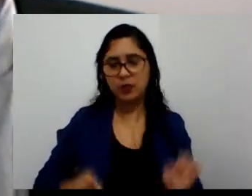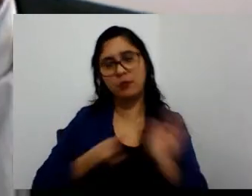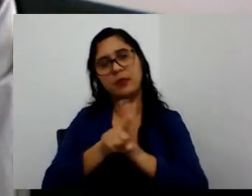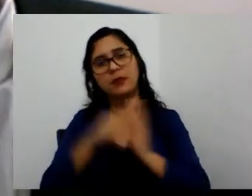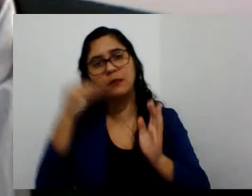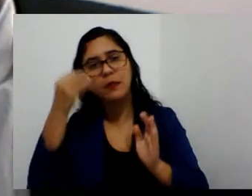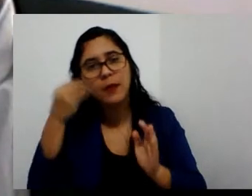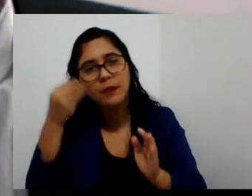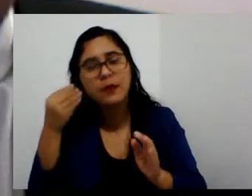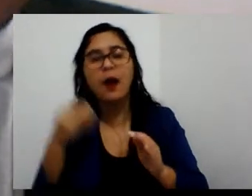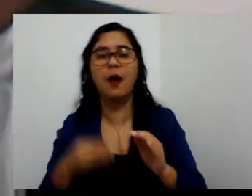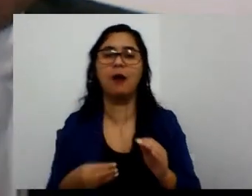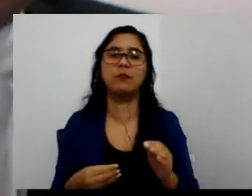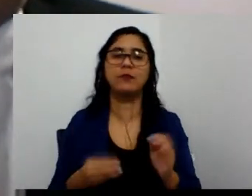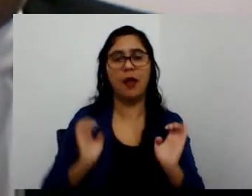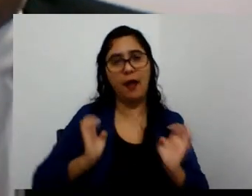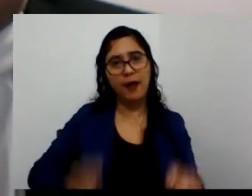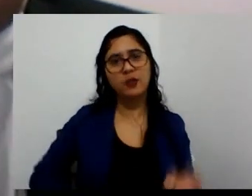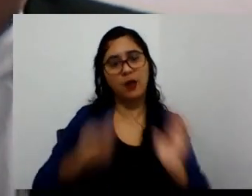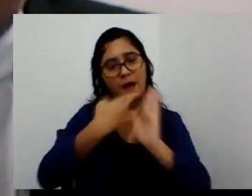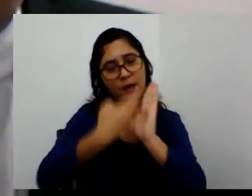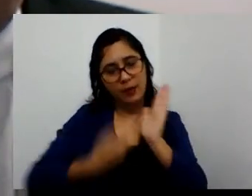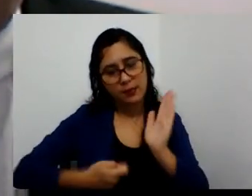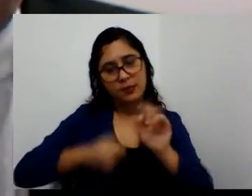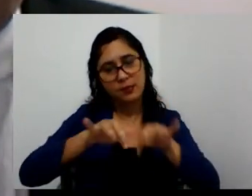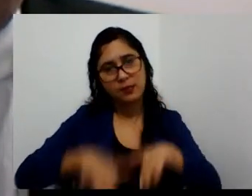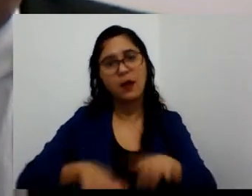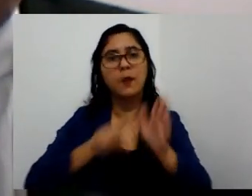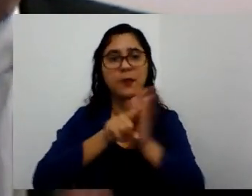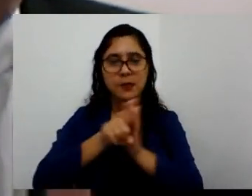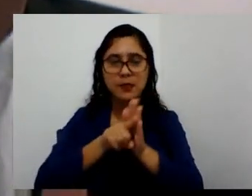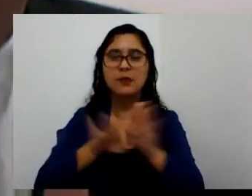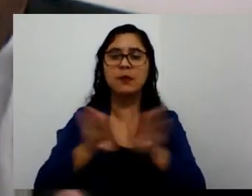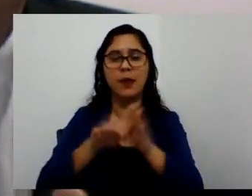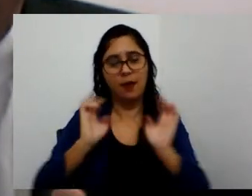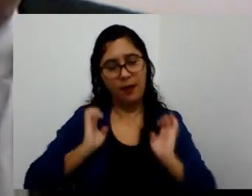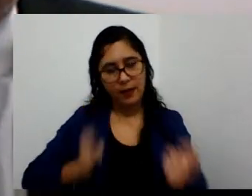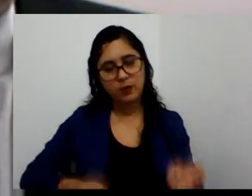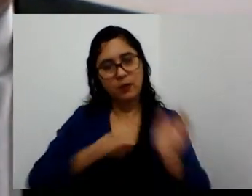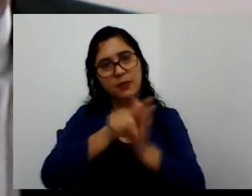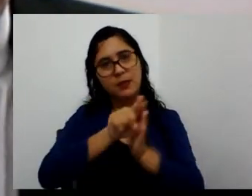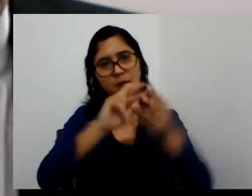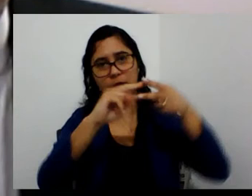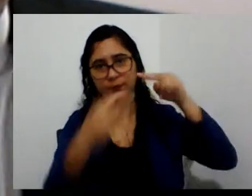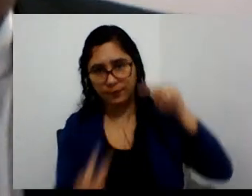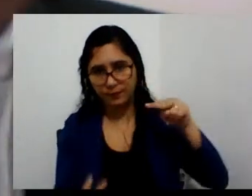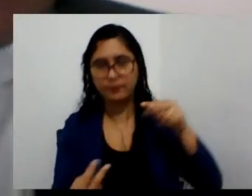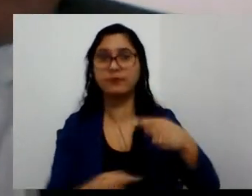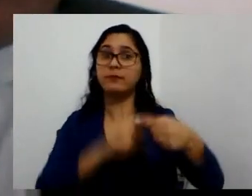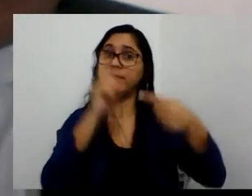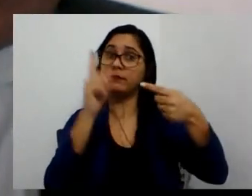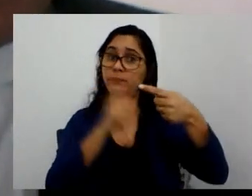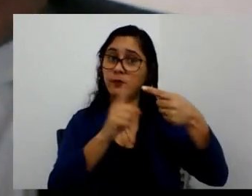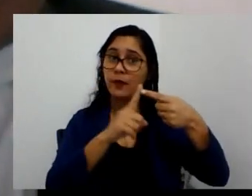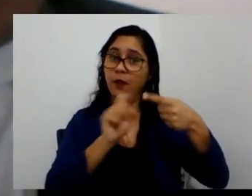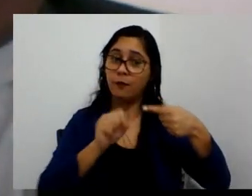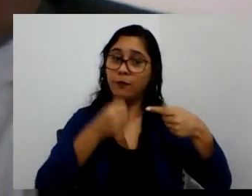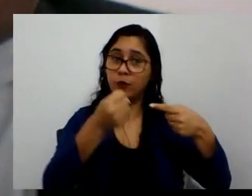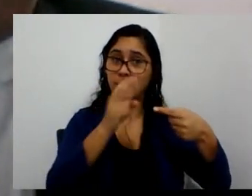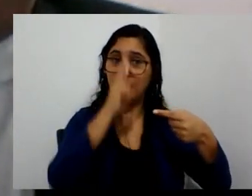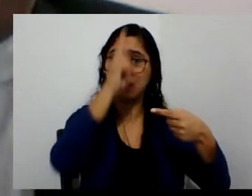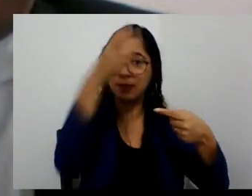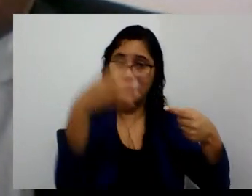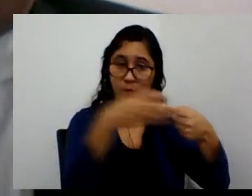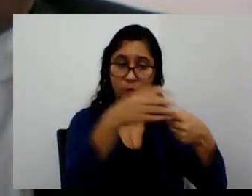em redação científica e ética em pesquisa genética. Então, ponto 1, fortalecer a ação dos nossos comitês. Ponto